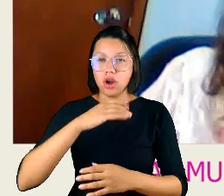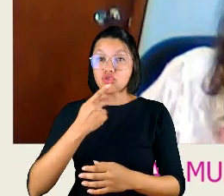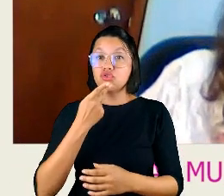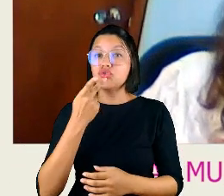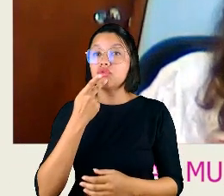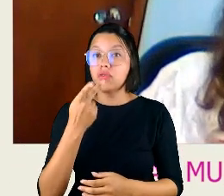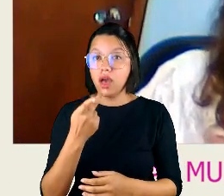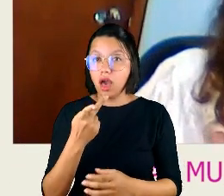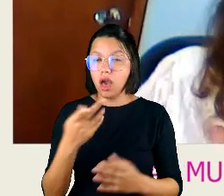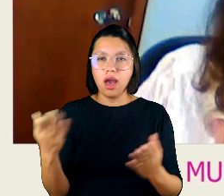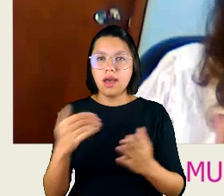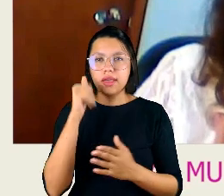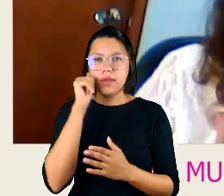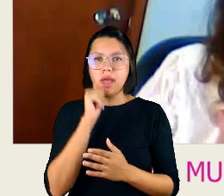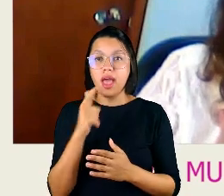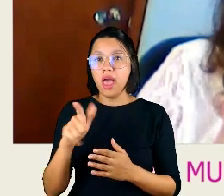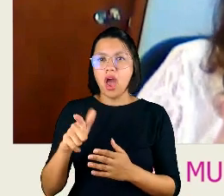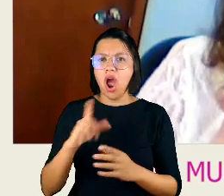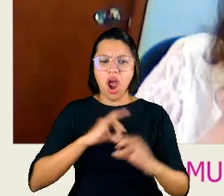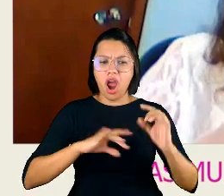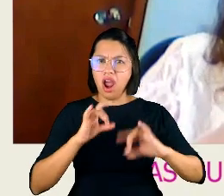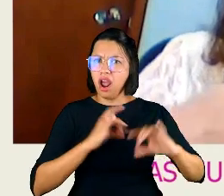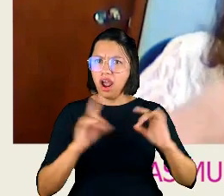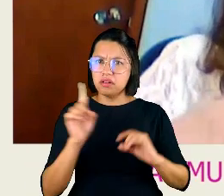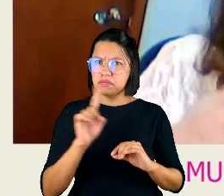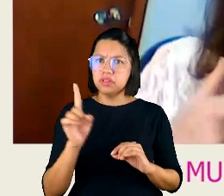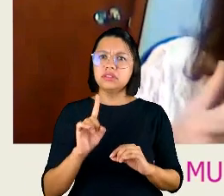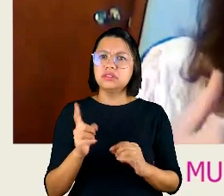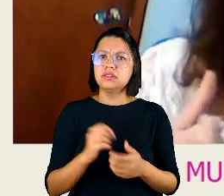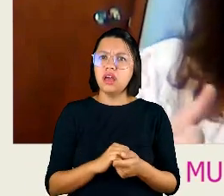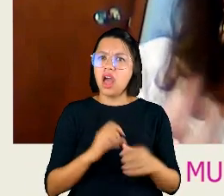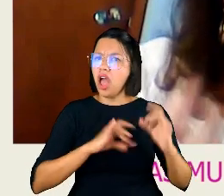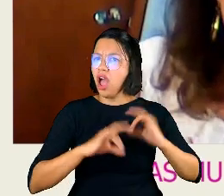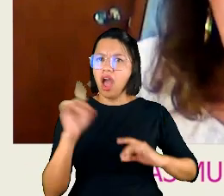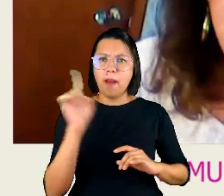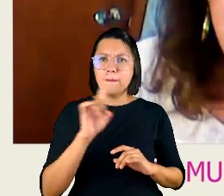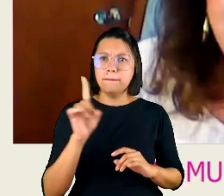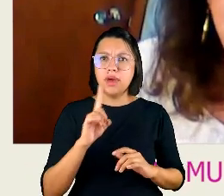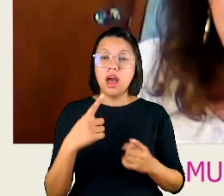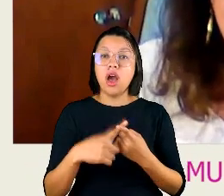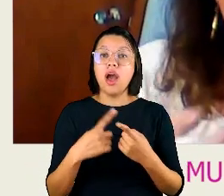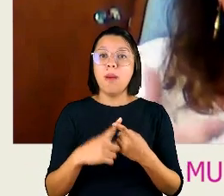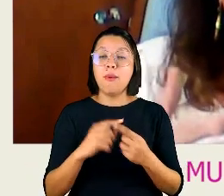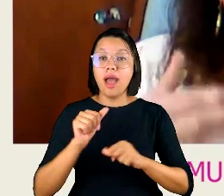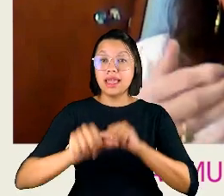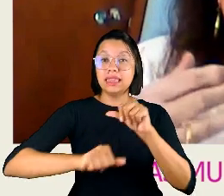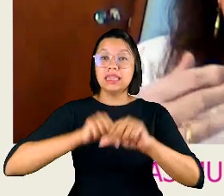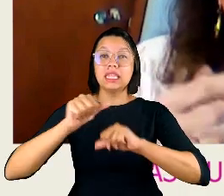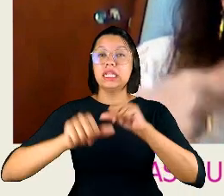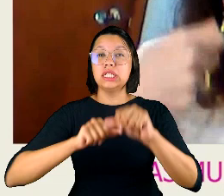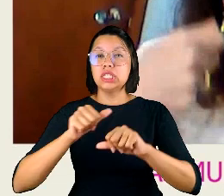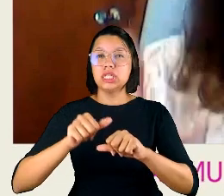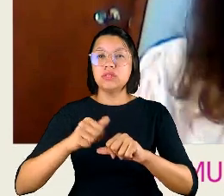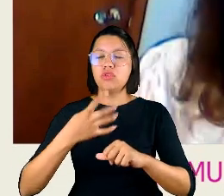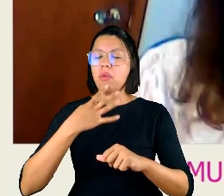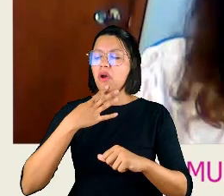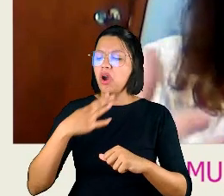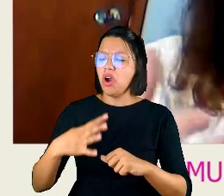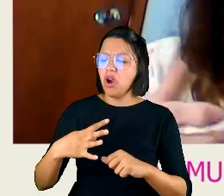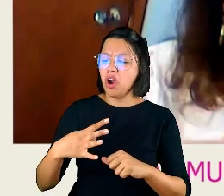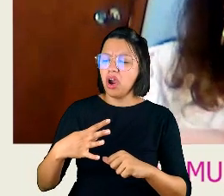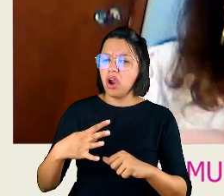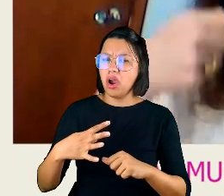não têm que ter medo. Elas não têm que ter medo, porque transformar o desconhecimento em